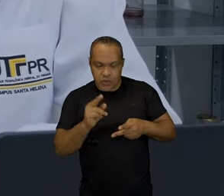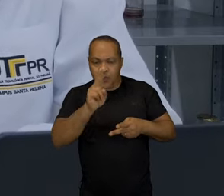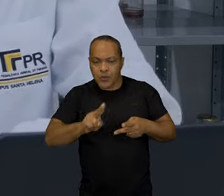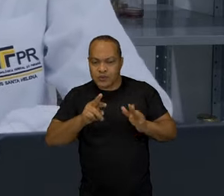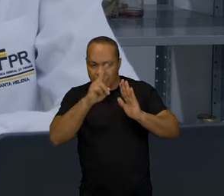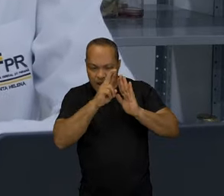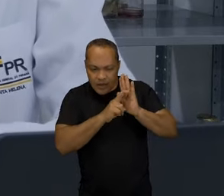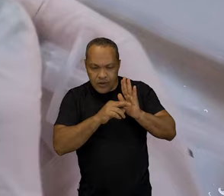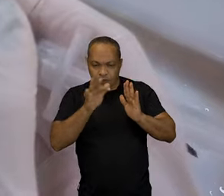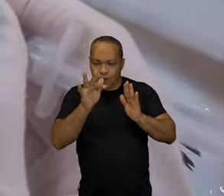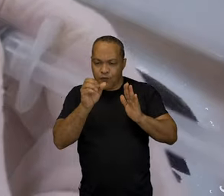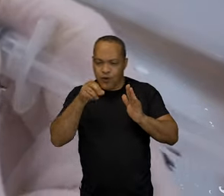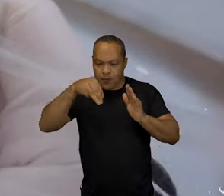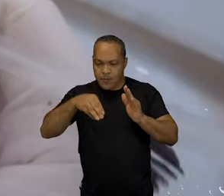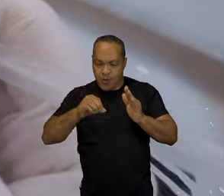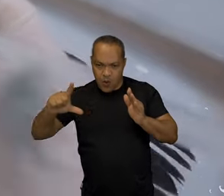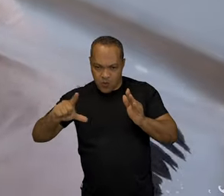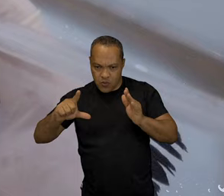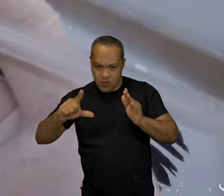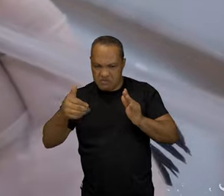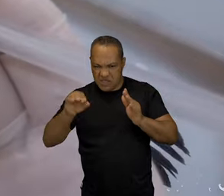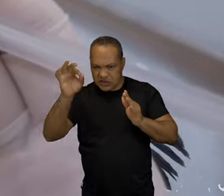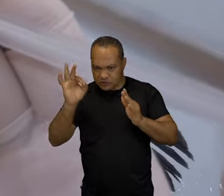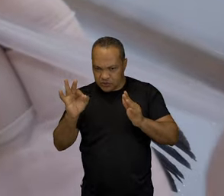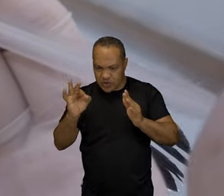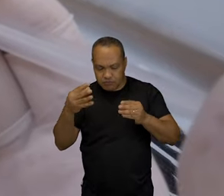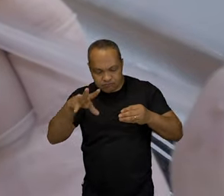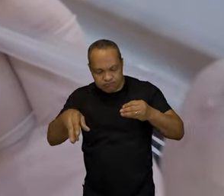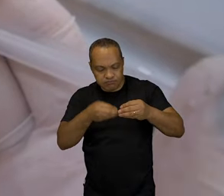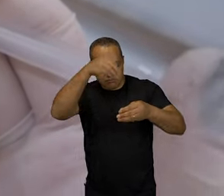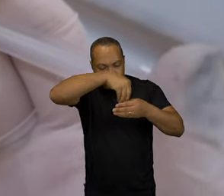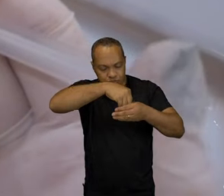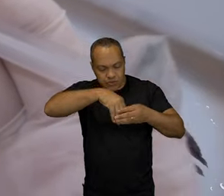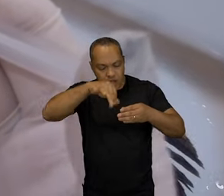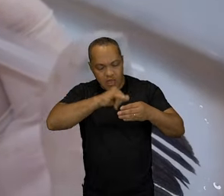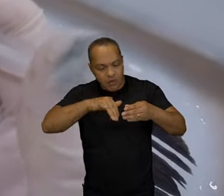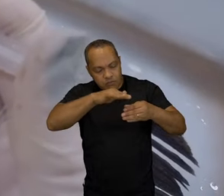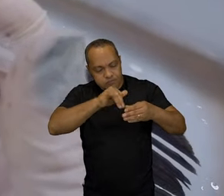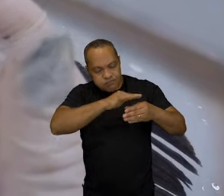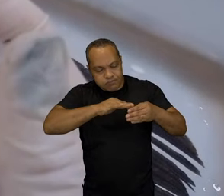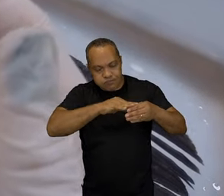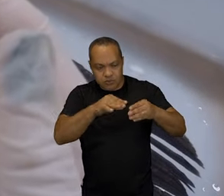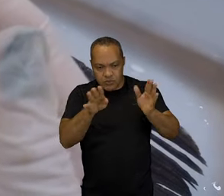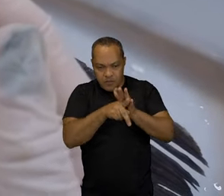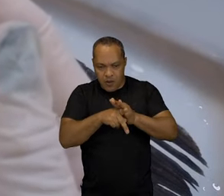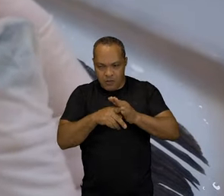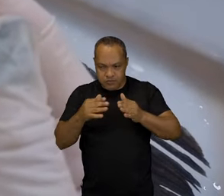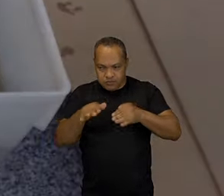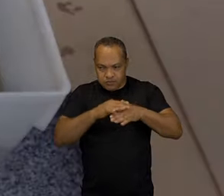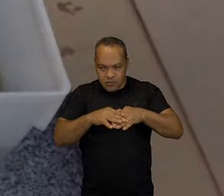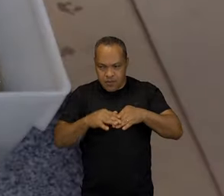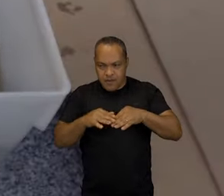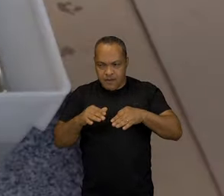via de regra, o formol 10%. Nós aplicamos o formol 10% de maneira homogênea no corpo do